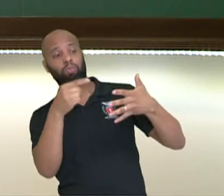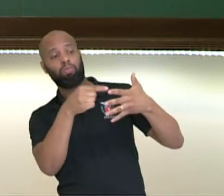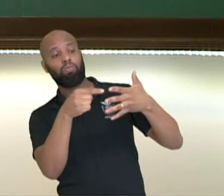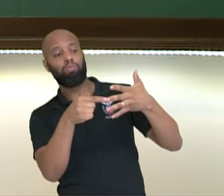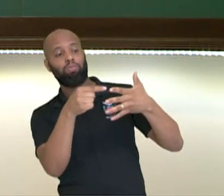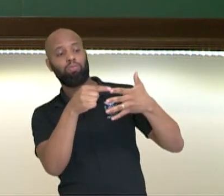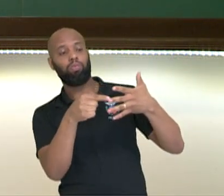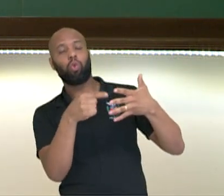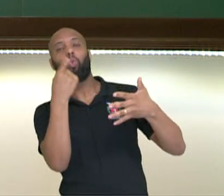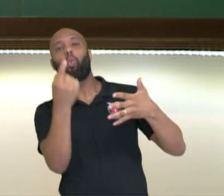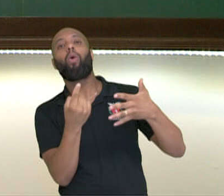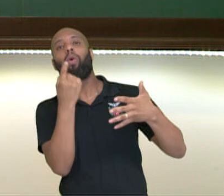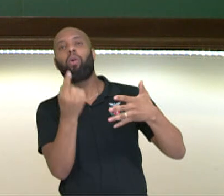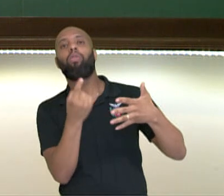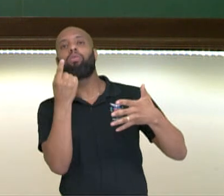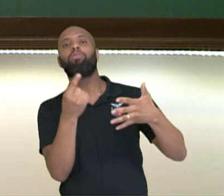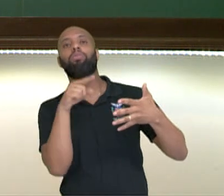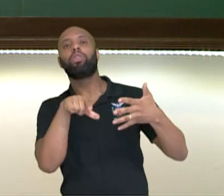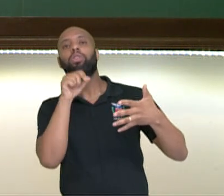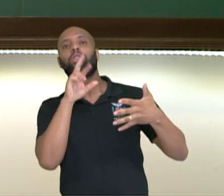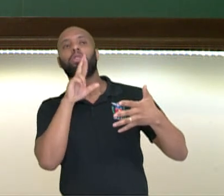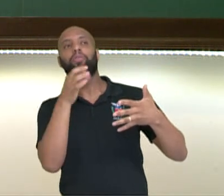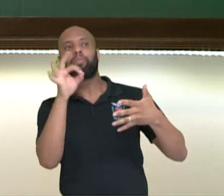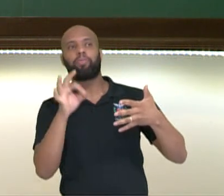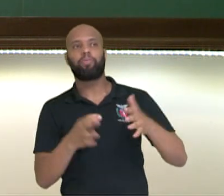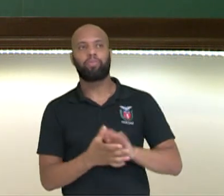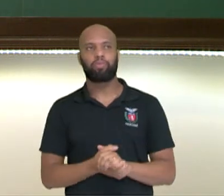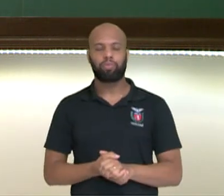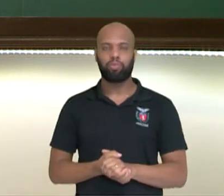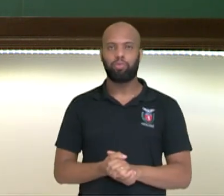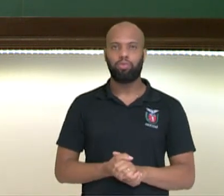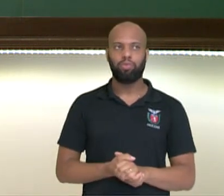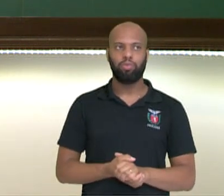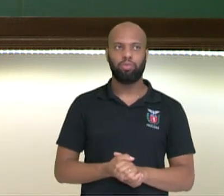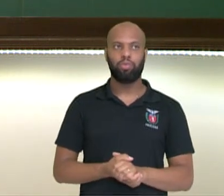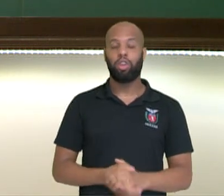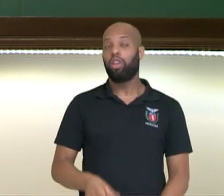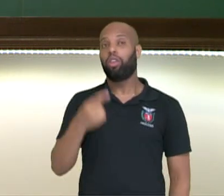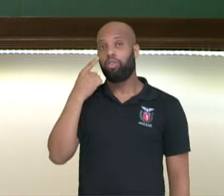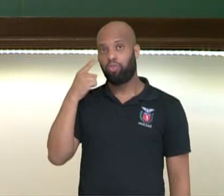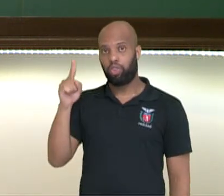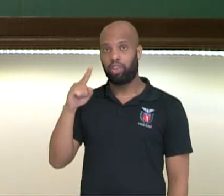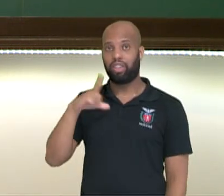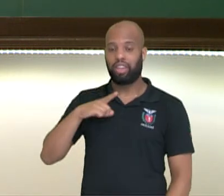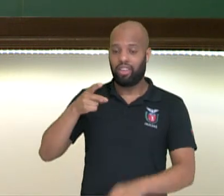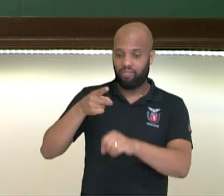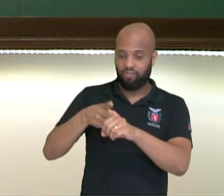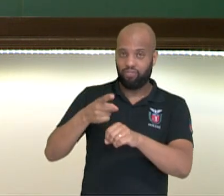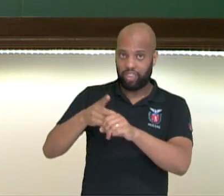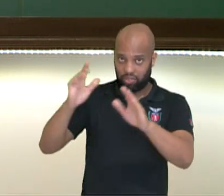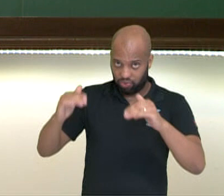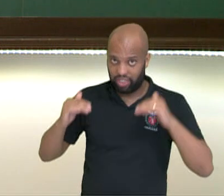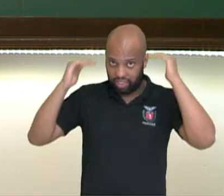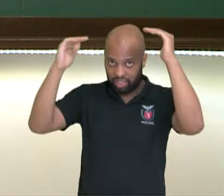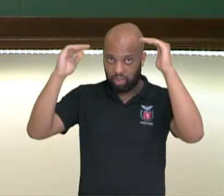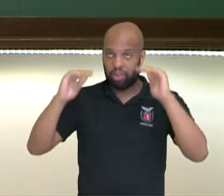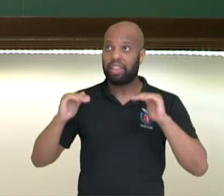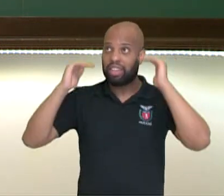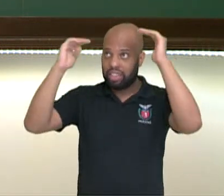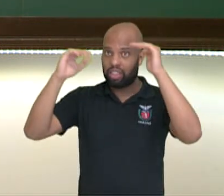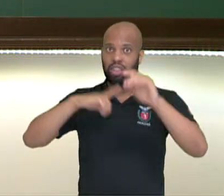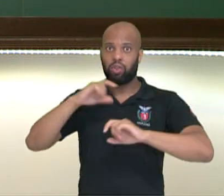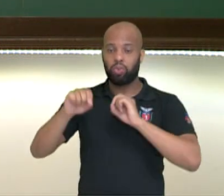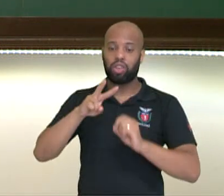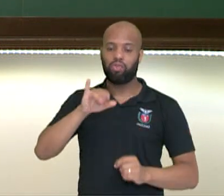a letra C. Qual será a correta? Quem vai responder isso é a série triboelétrica. O vidro não está lá em cima? Se o vidro está lá em cima, ele